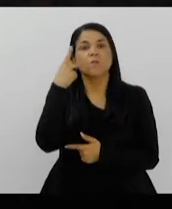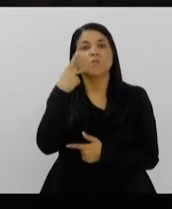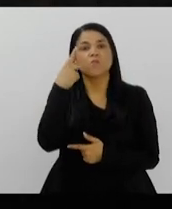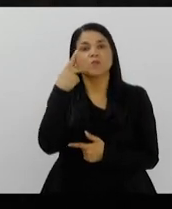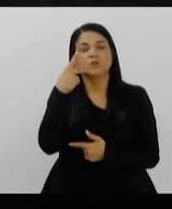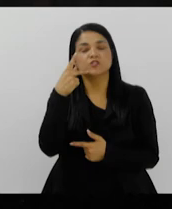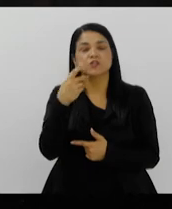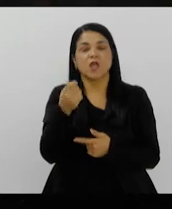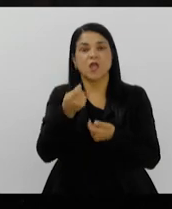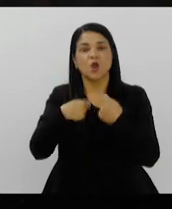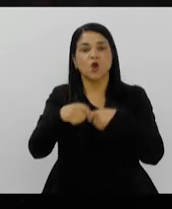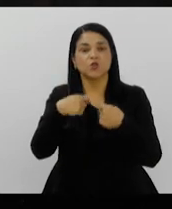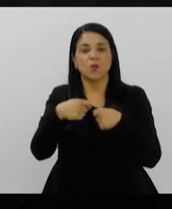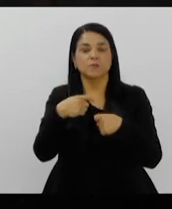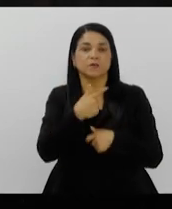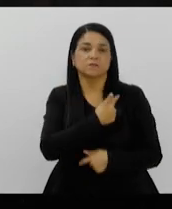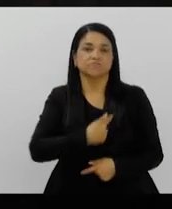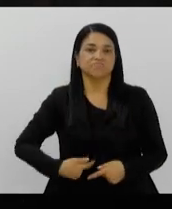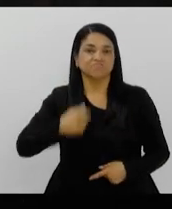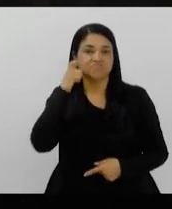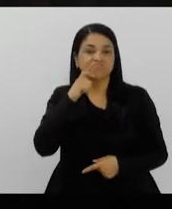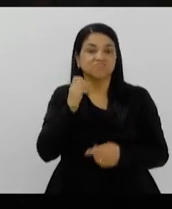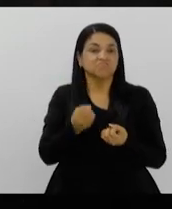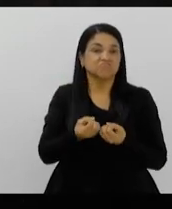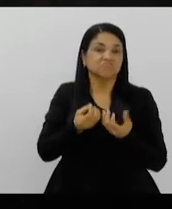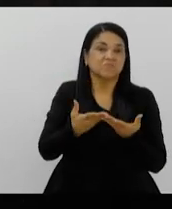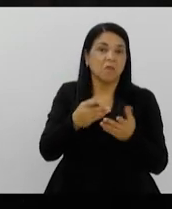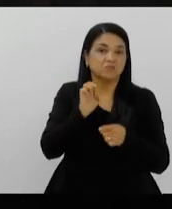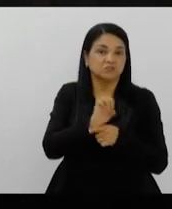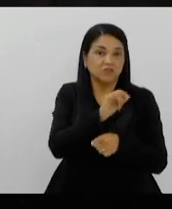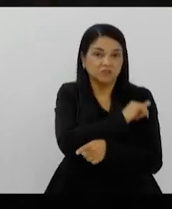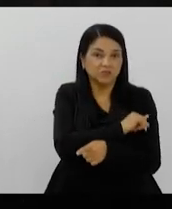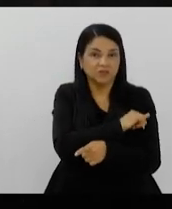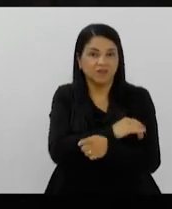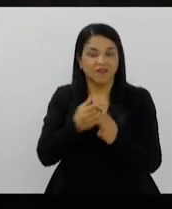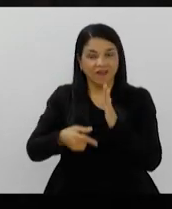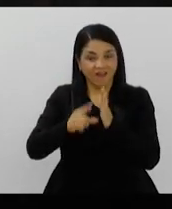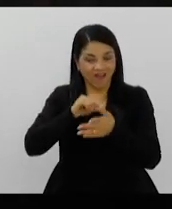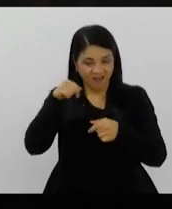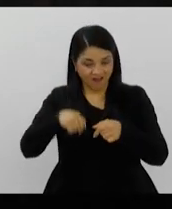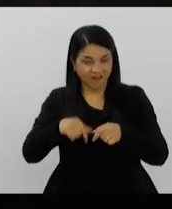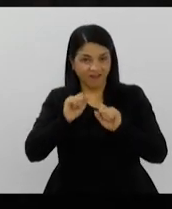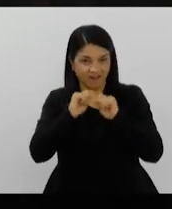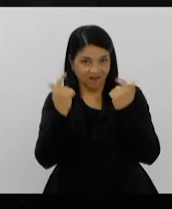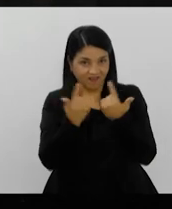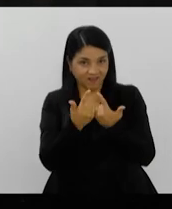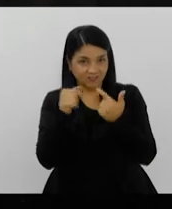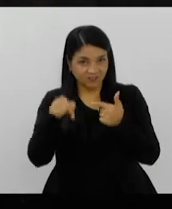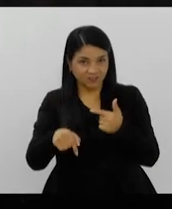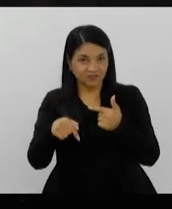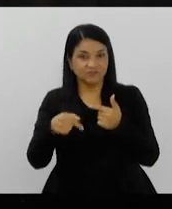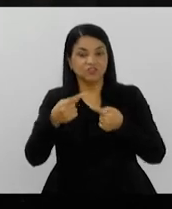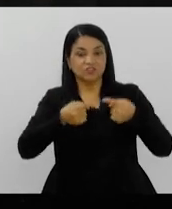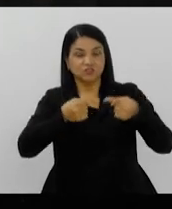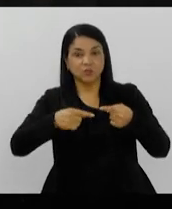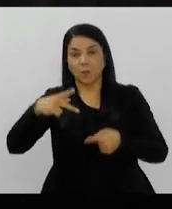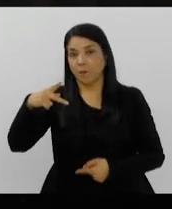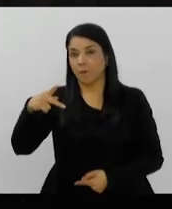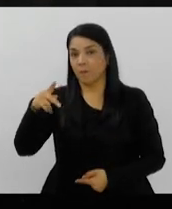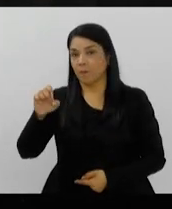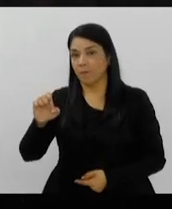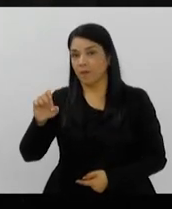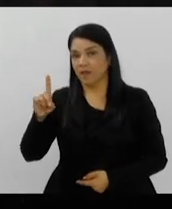econômica que Cláudio Castro vai deixar para o futuro estado do Rio de Janeiro? Essa casa, antes mesmo de eu chegar, discutiu o PEDES, esse